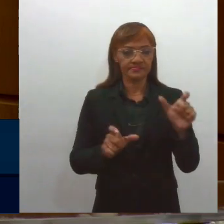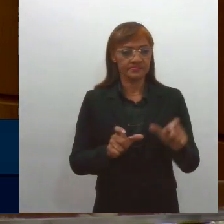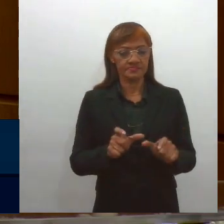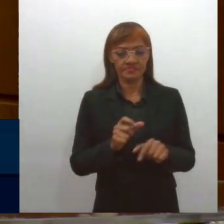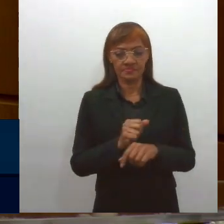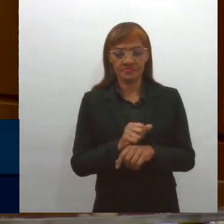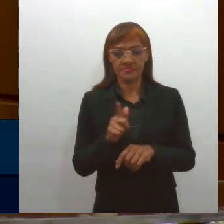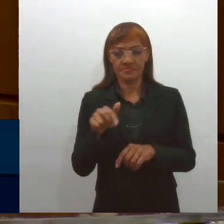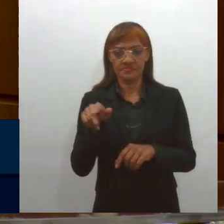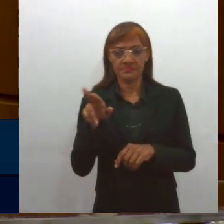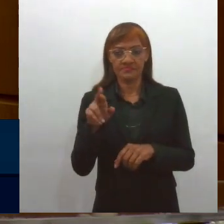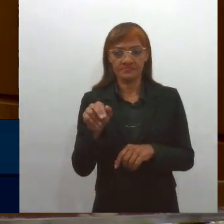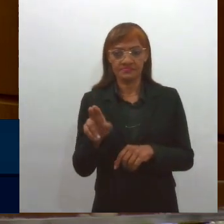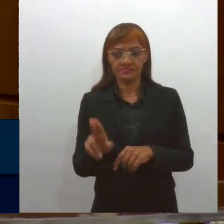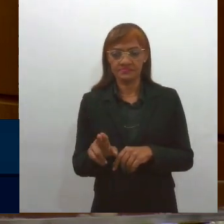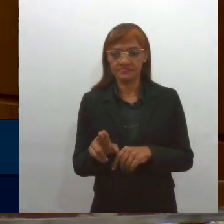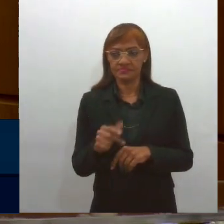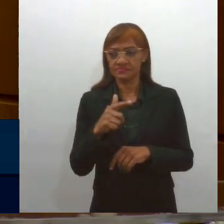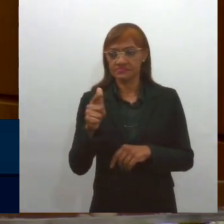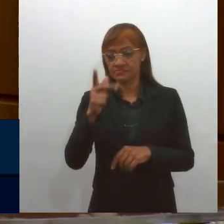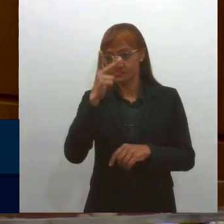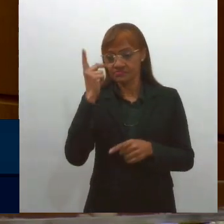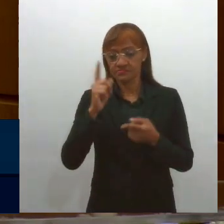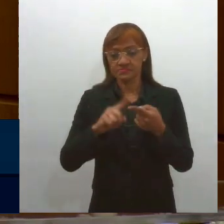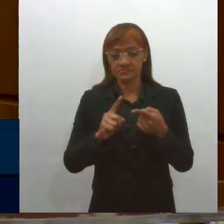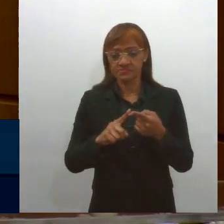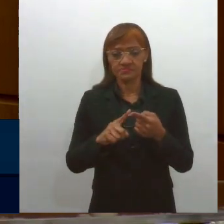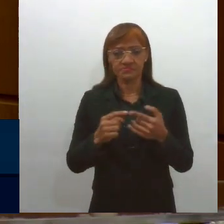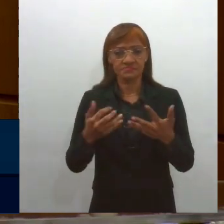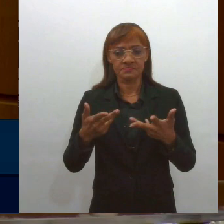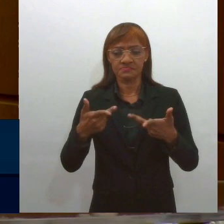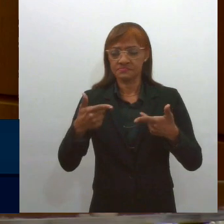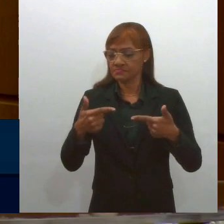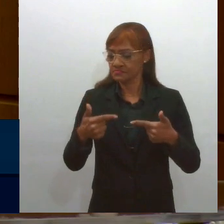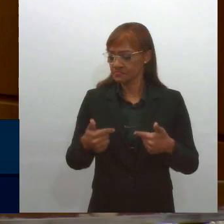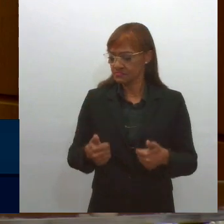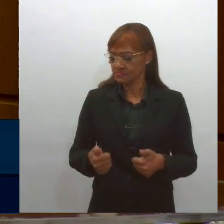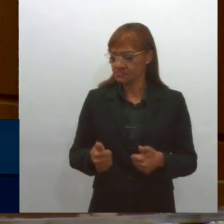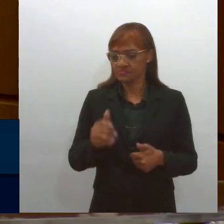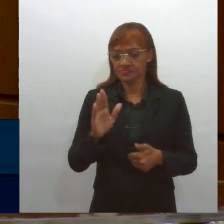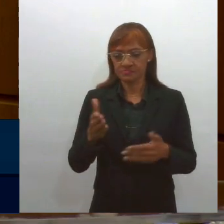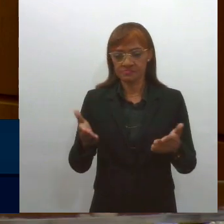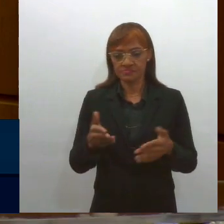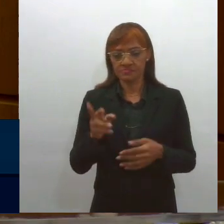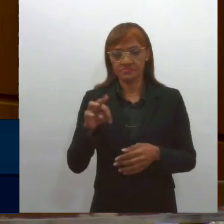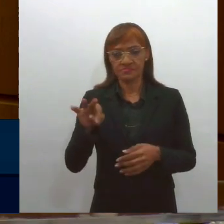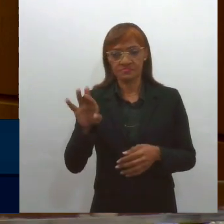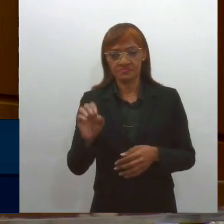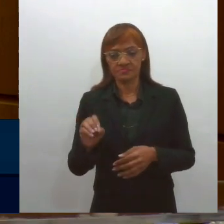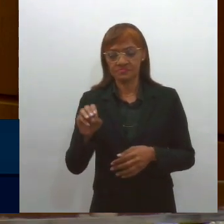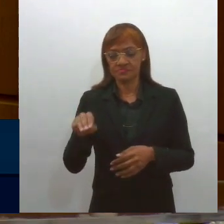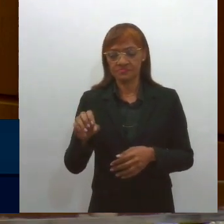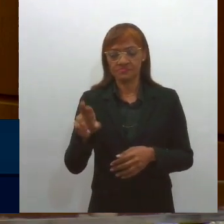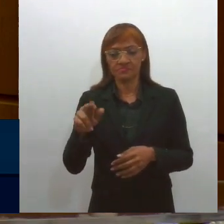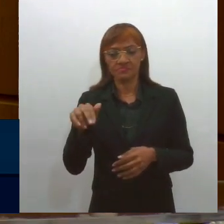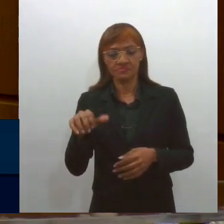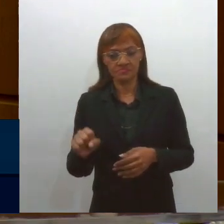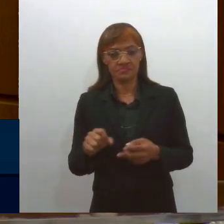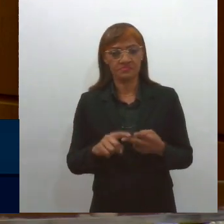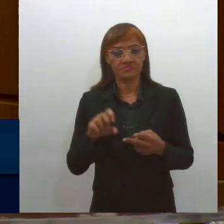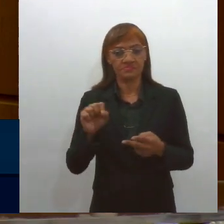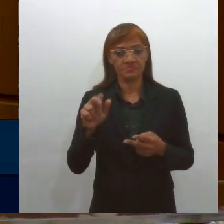que chegaram depois de mim, como Raimundo Moraes, Saulo Brito, Camila